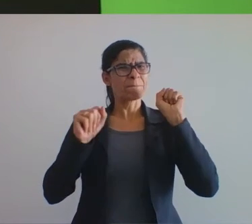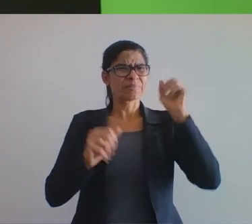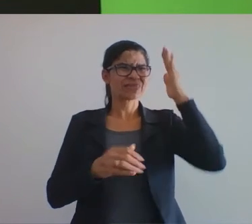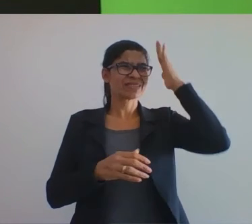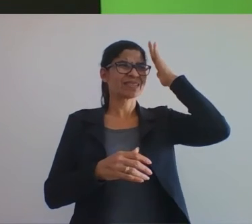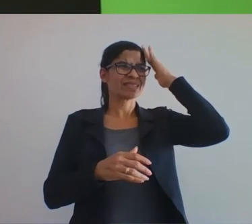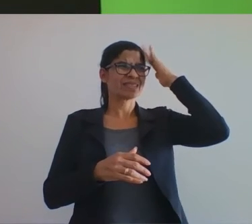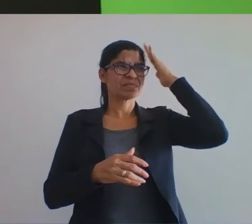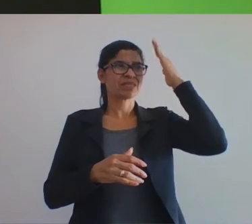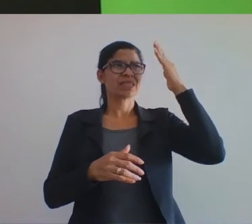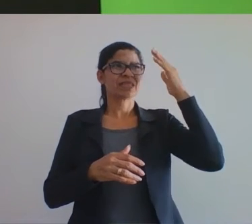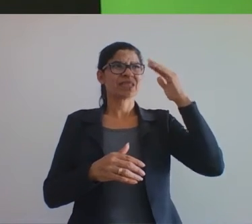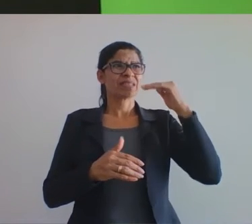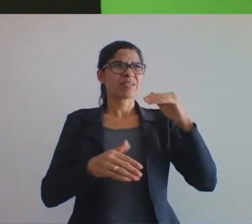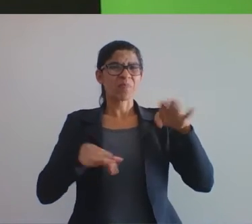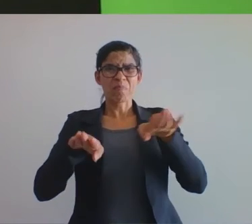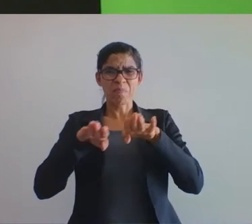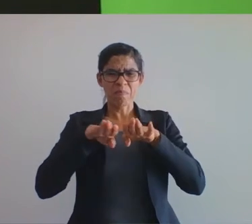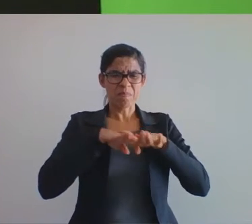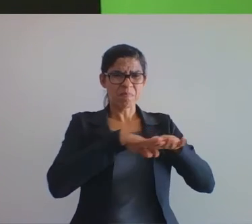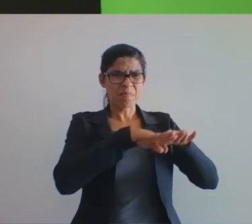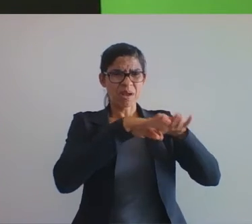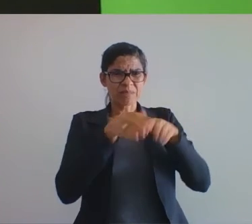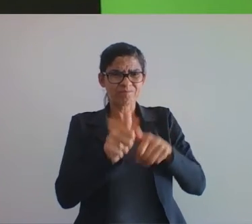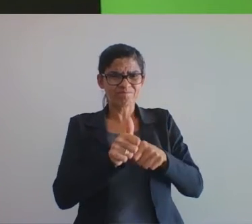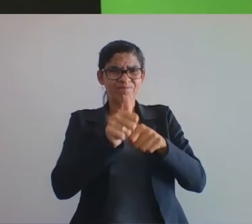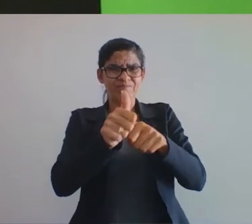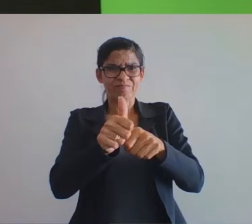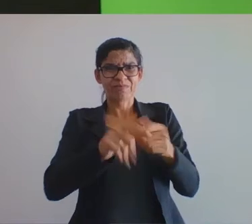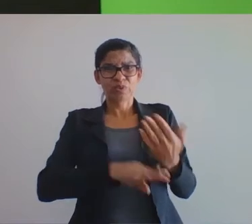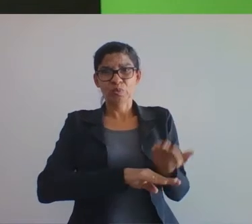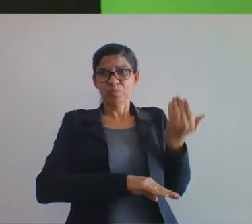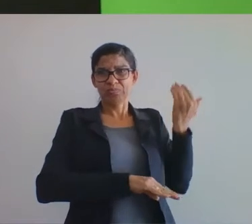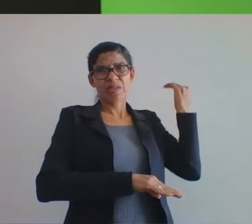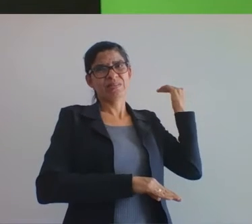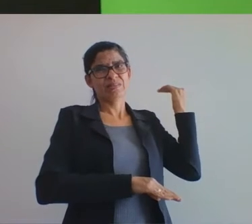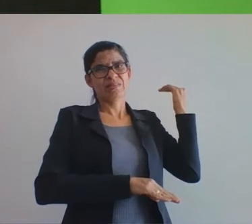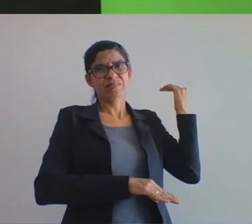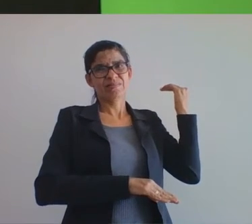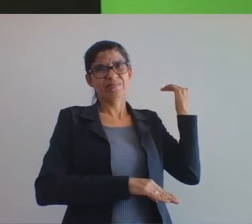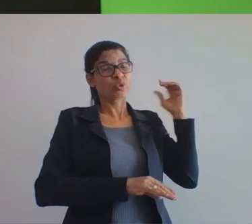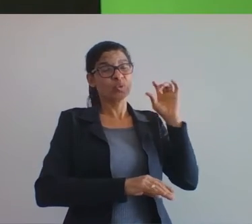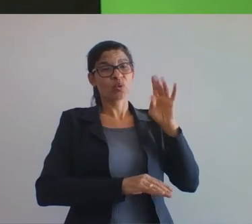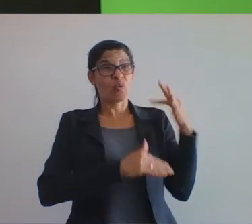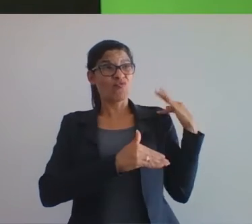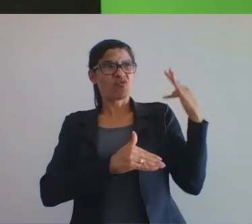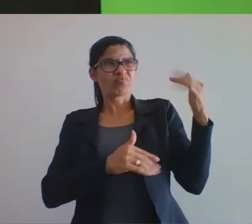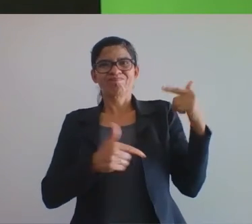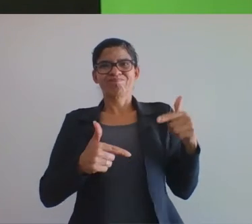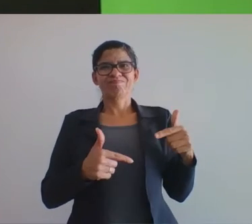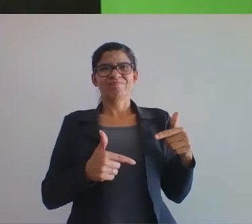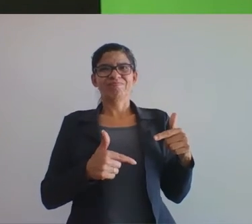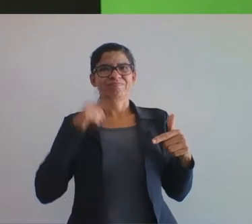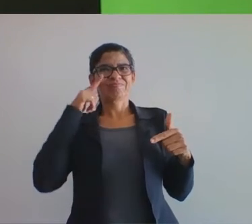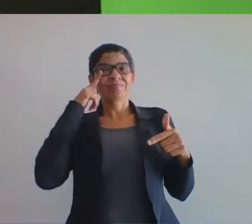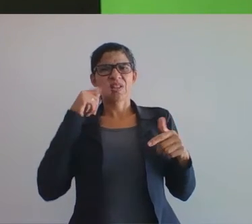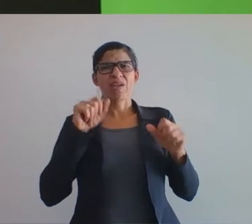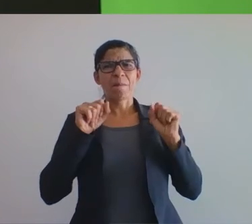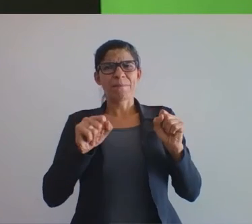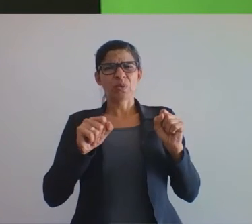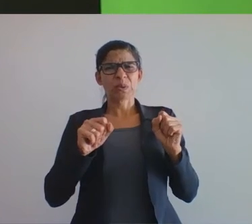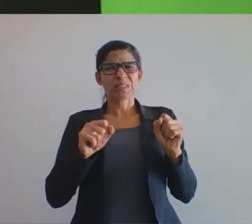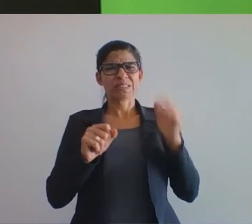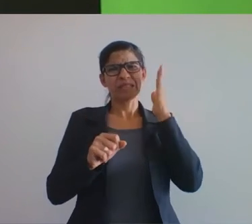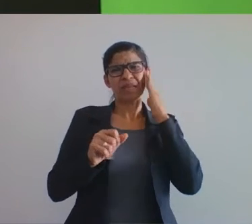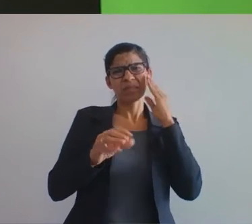seguido certos padrões no passado. Portanto, não podemos ter a certeza de que as coisas vão continuar